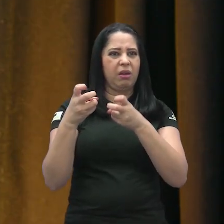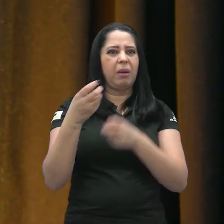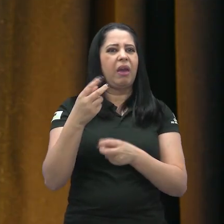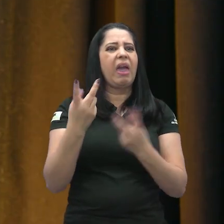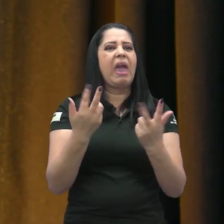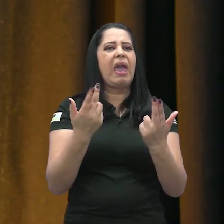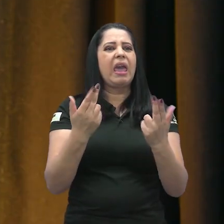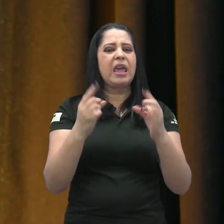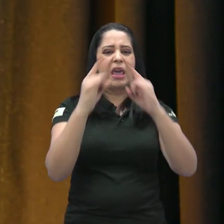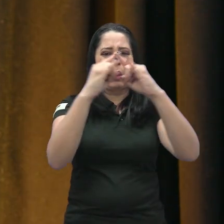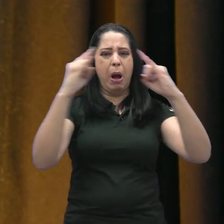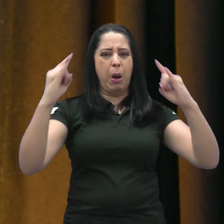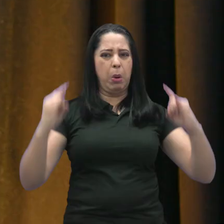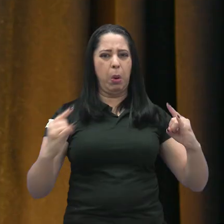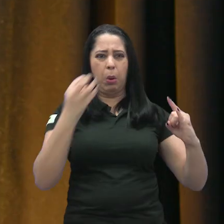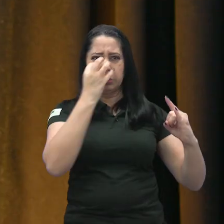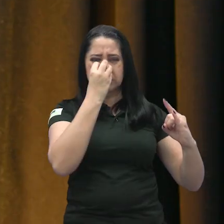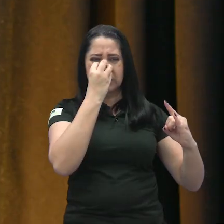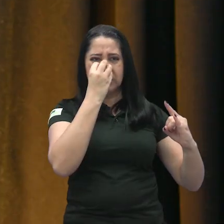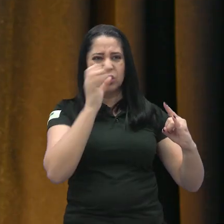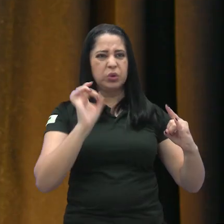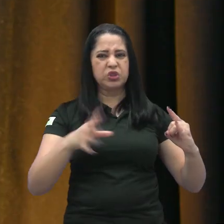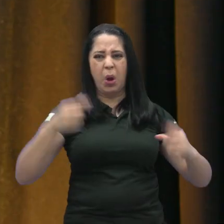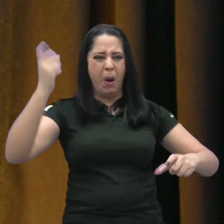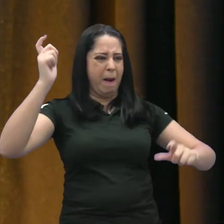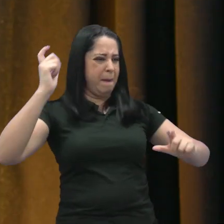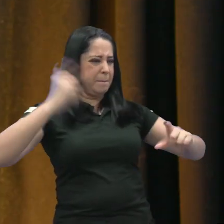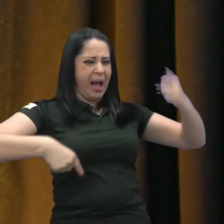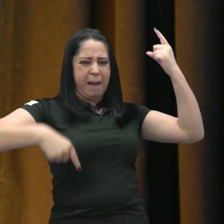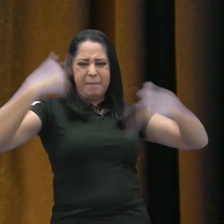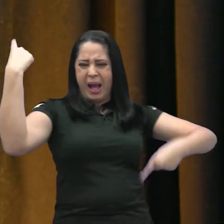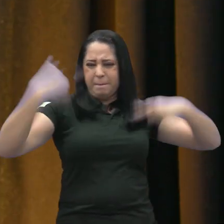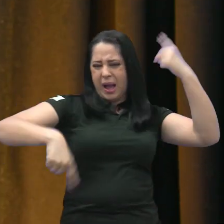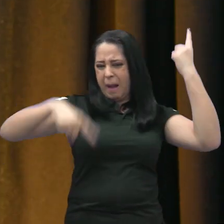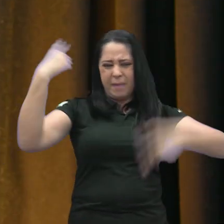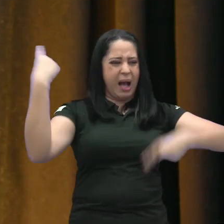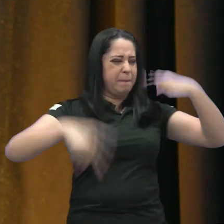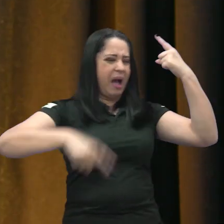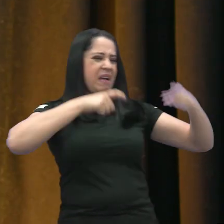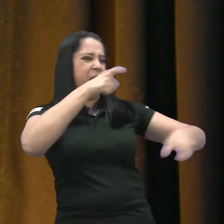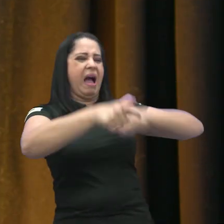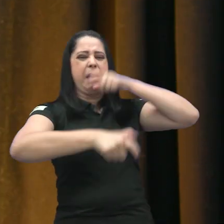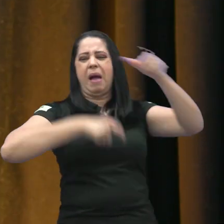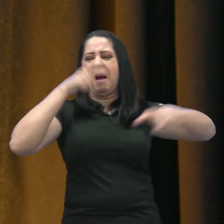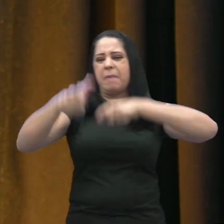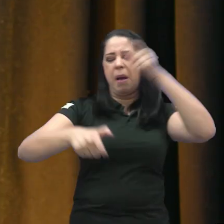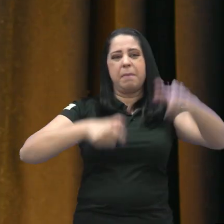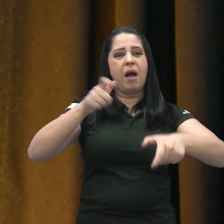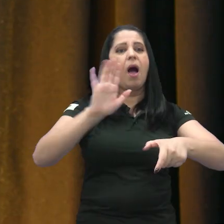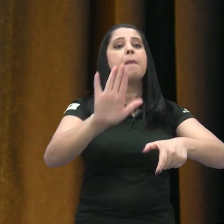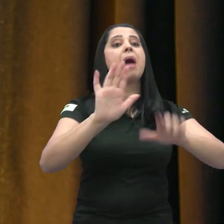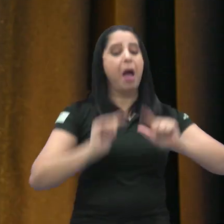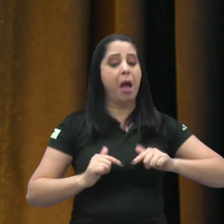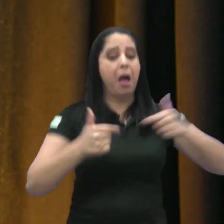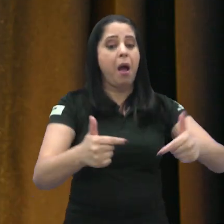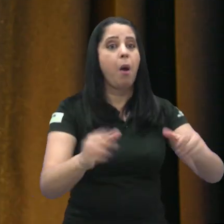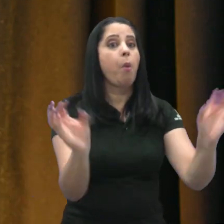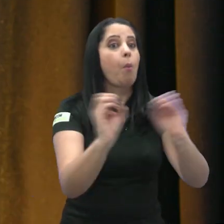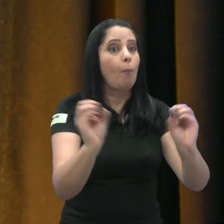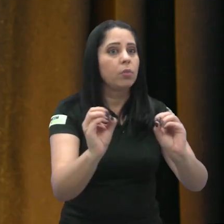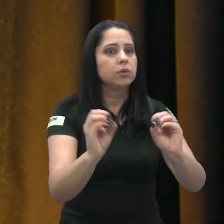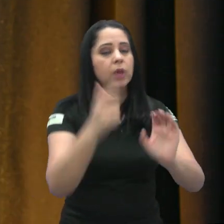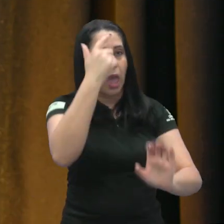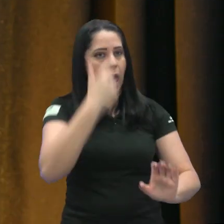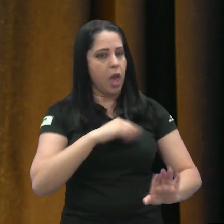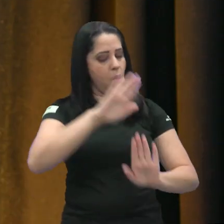circo, parece um circo às vezes, é só gritaria, um xingando o outro e pouca entrega. Eu quero trabalhar mais